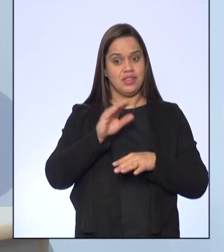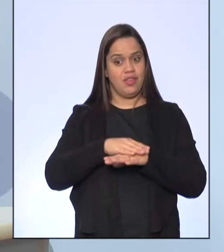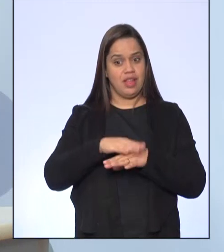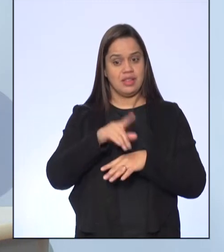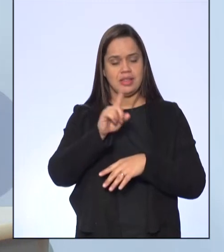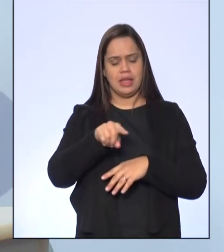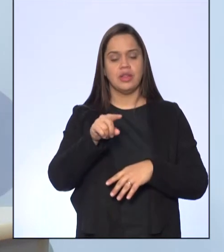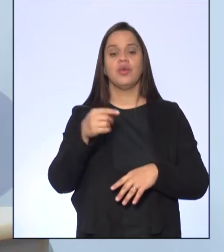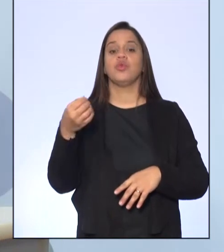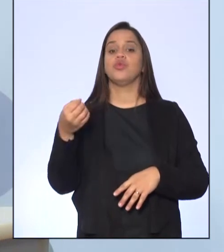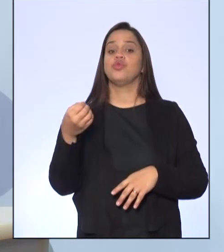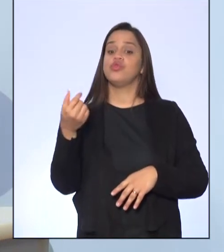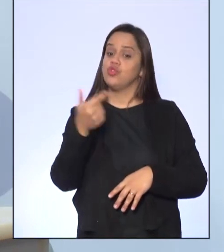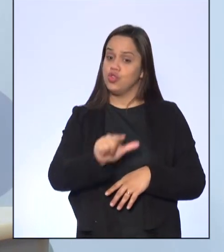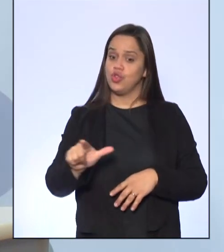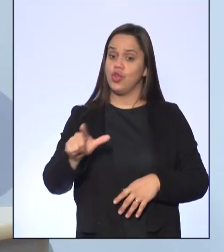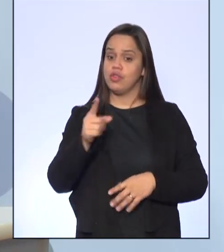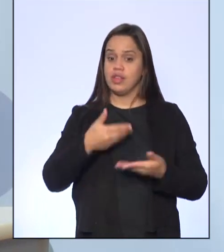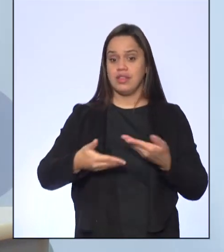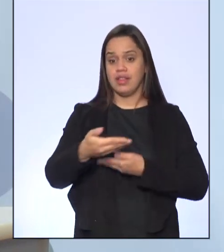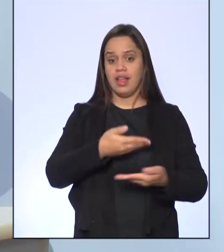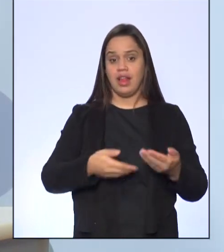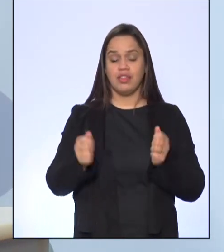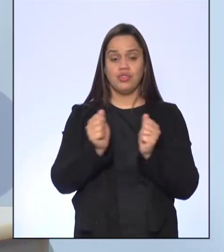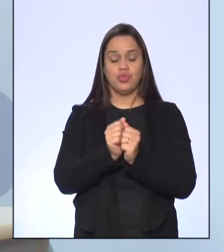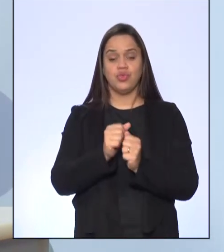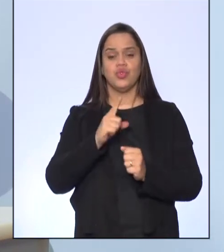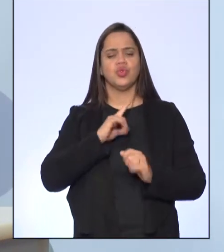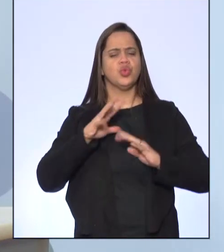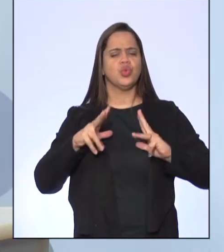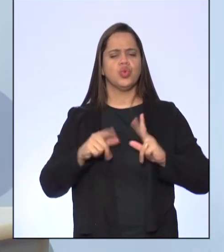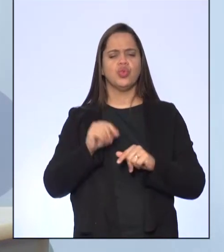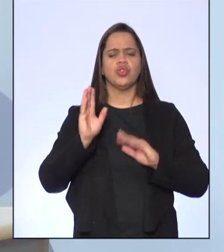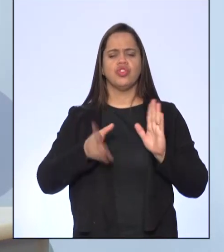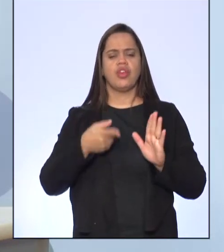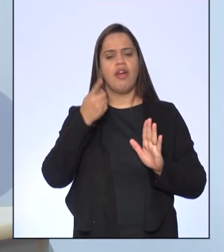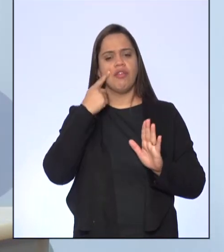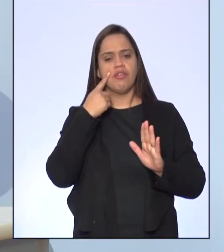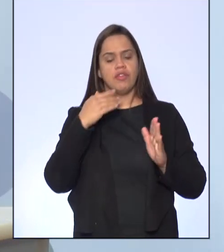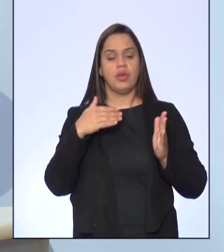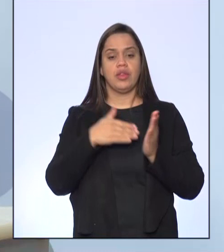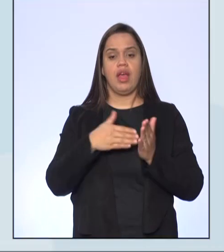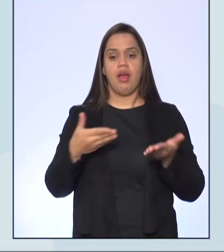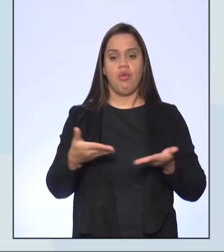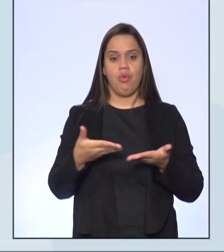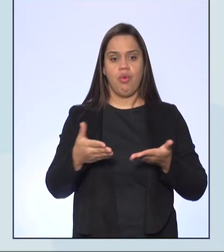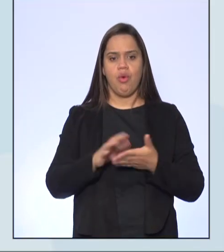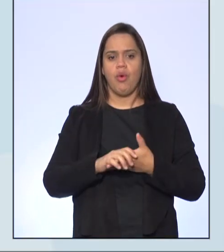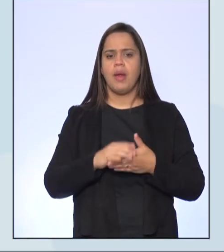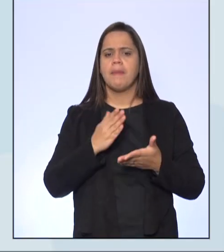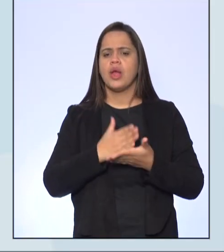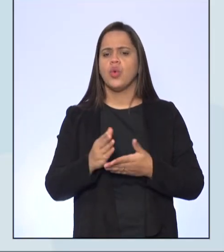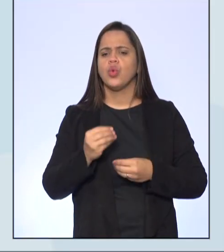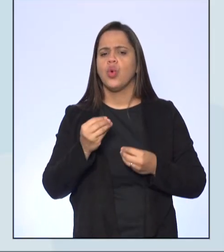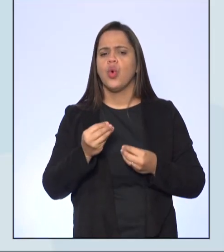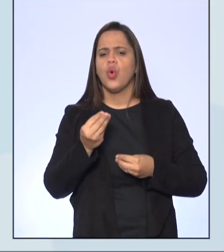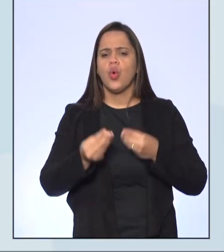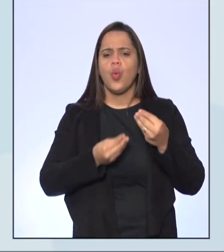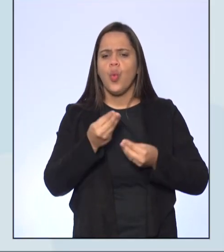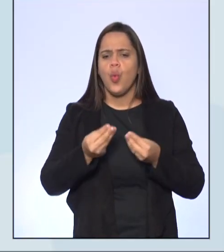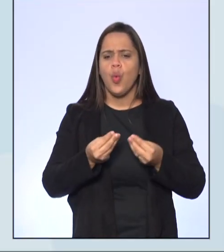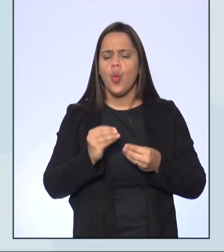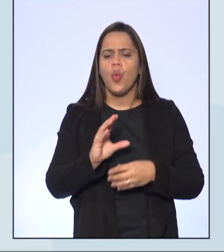vocês novamente interagirem com a gente, com tudo que foi visto até agora, qual é o método de separação que você achou